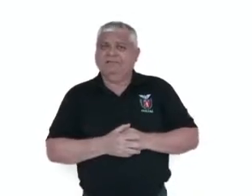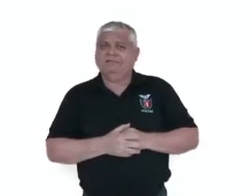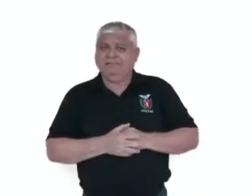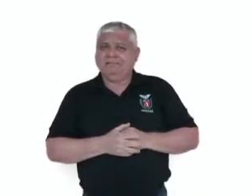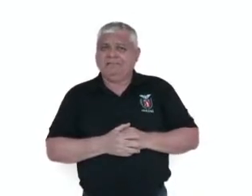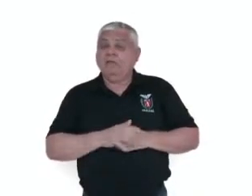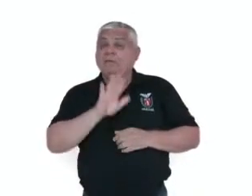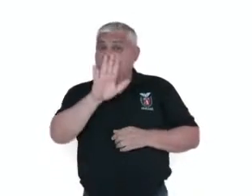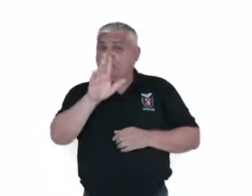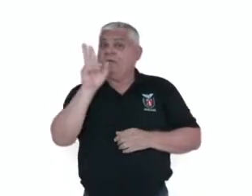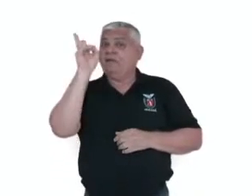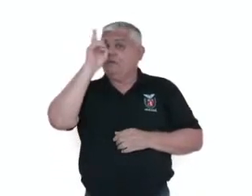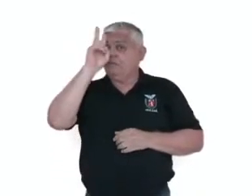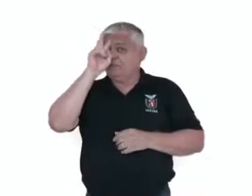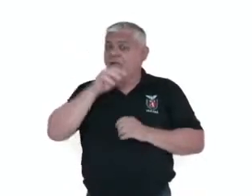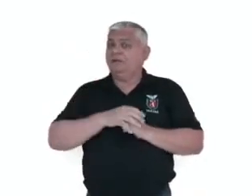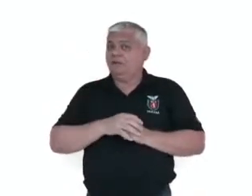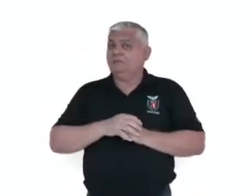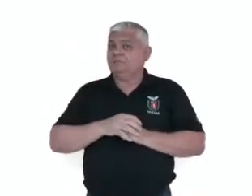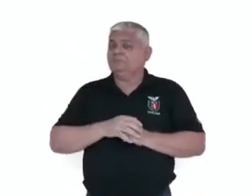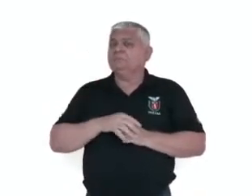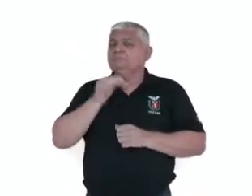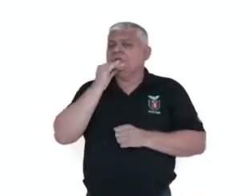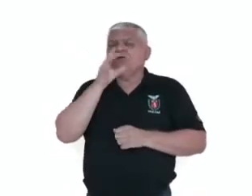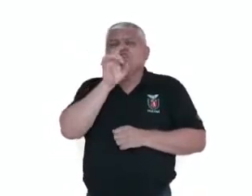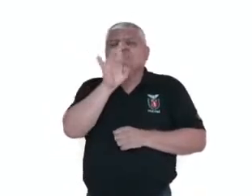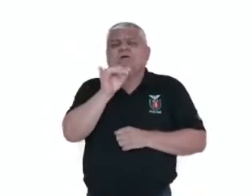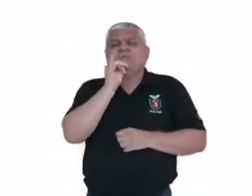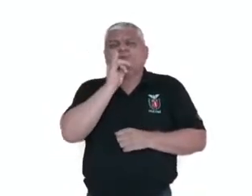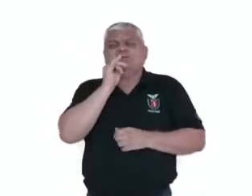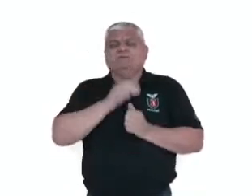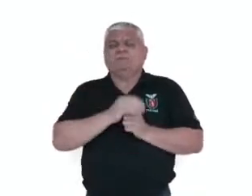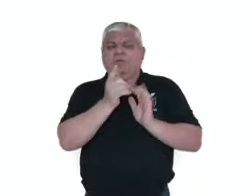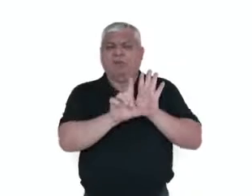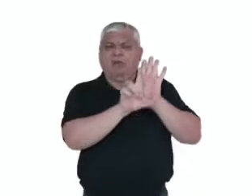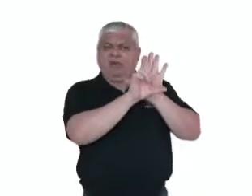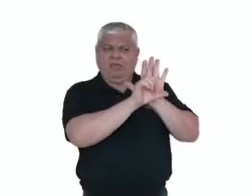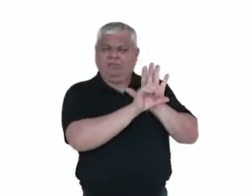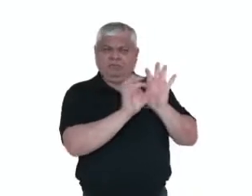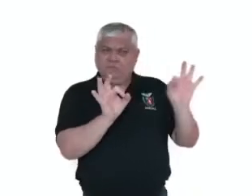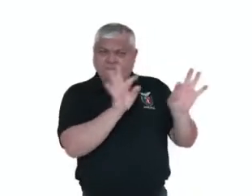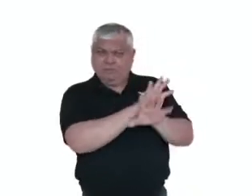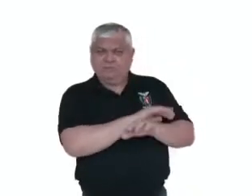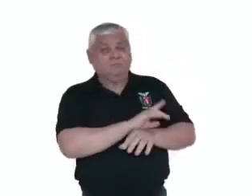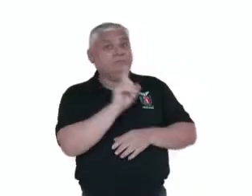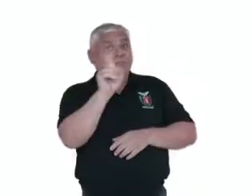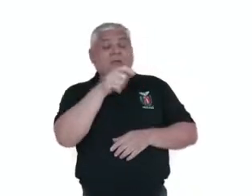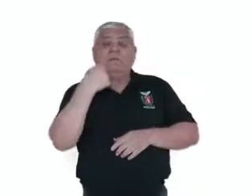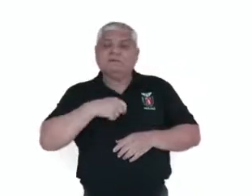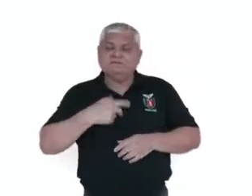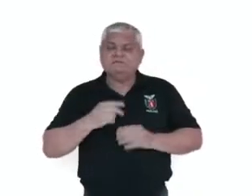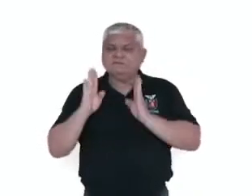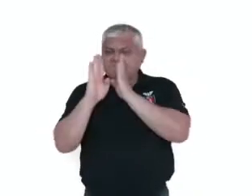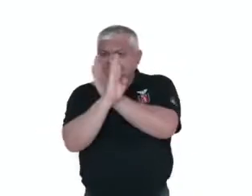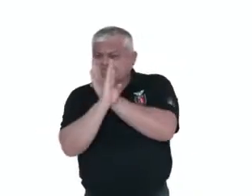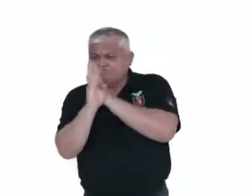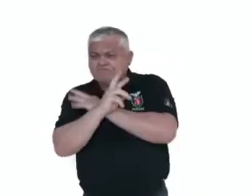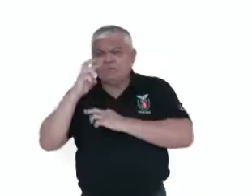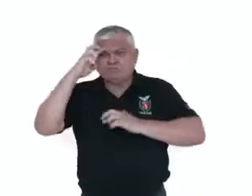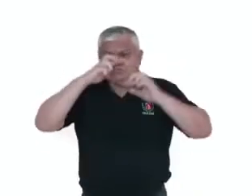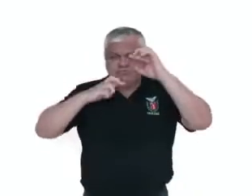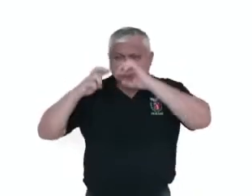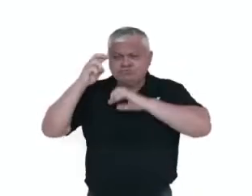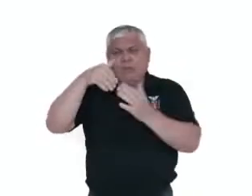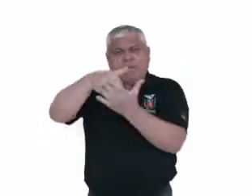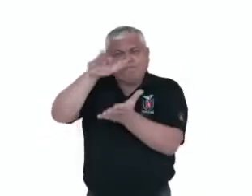Só quero lembrar às autoridades que não basta sancionar a lei. É preciso ter uma fiscalização rigorosa e que as